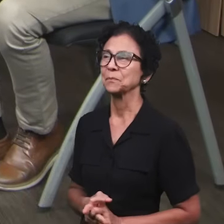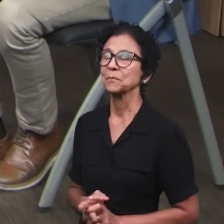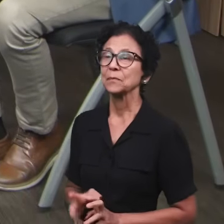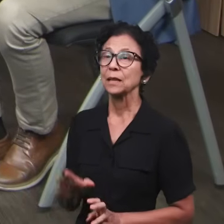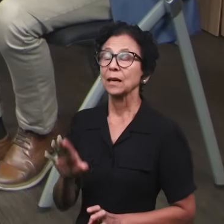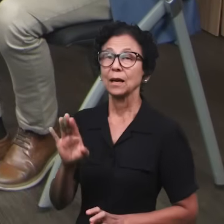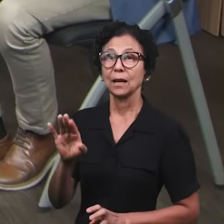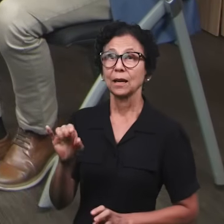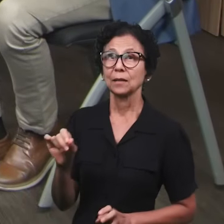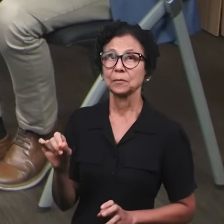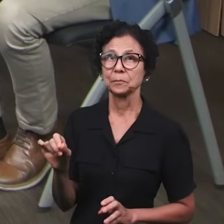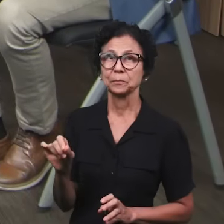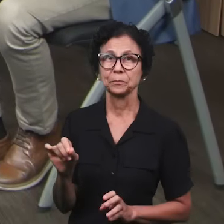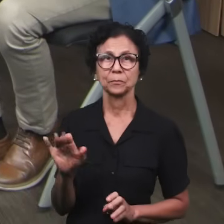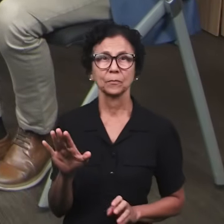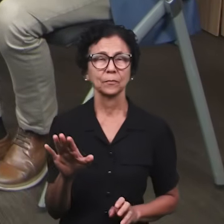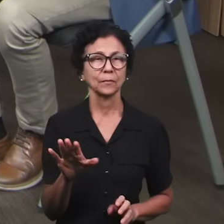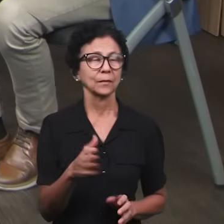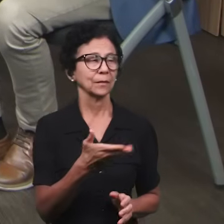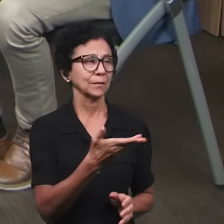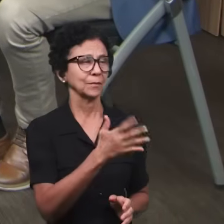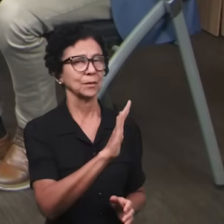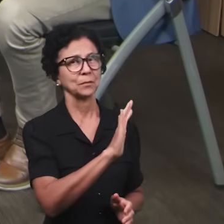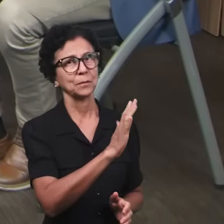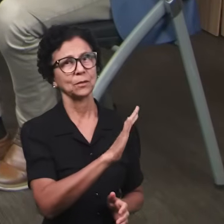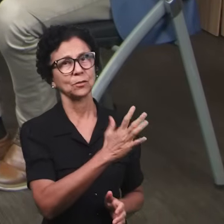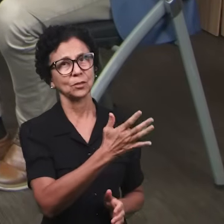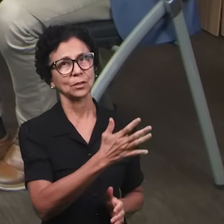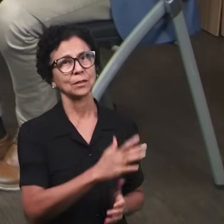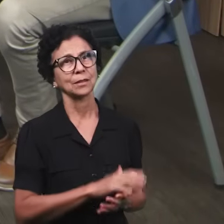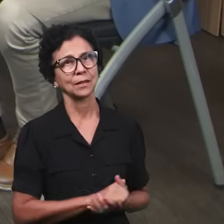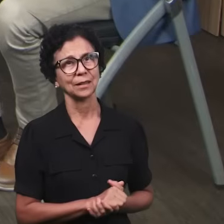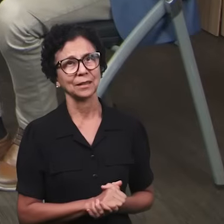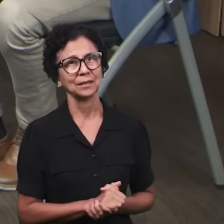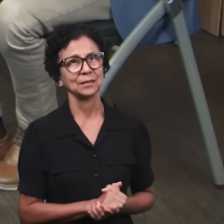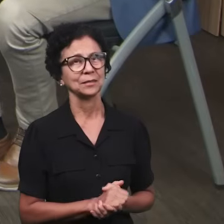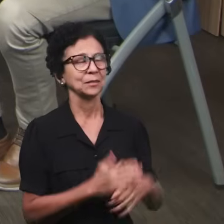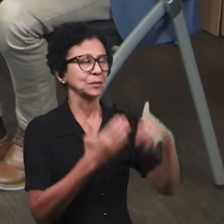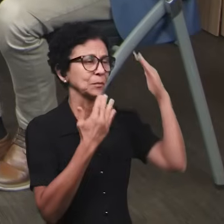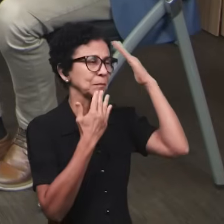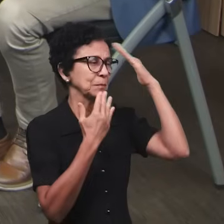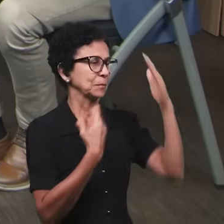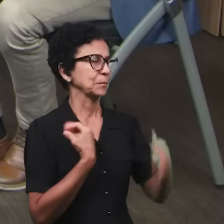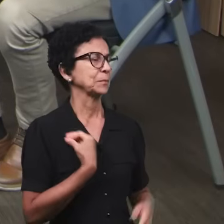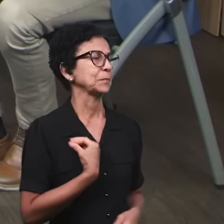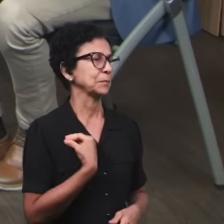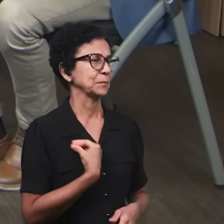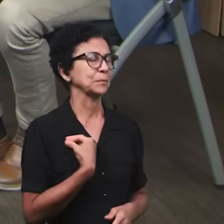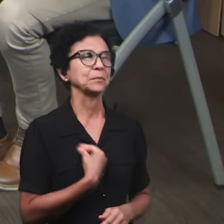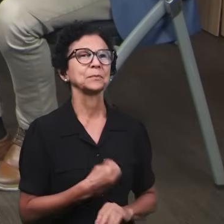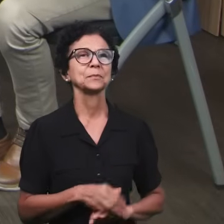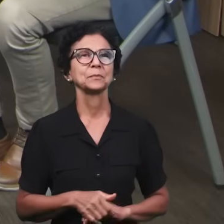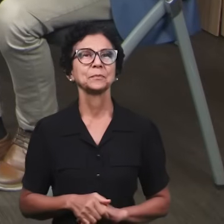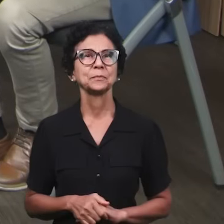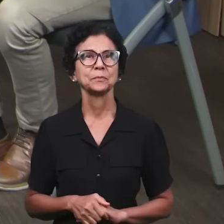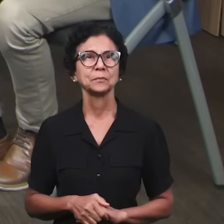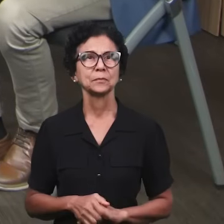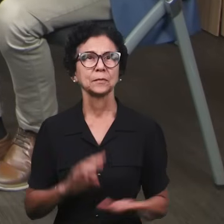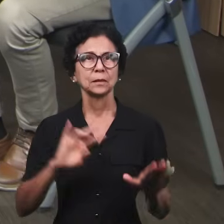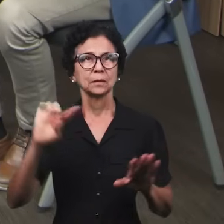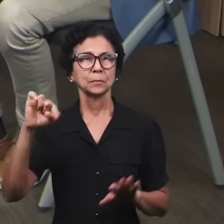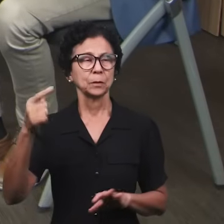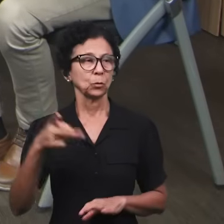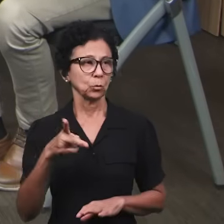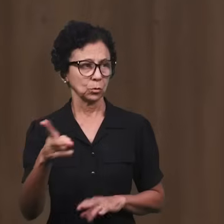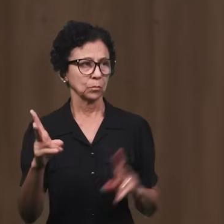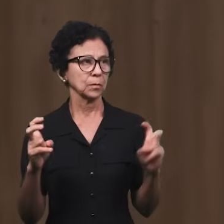Antes de falar com você, deixa eu me despedir aqui, né? Juliano, obrigado por sua presença, participação. A gente continua com esse assunto semana que vem.